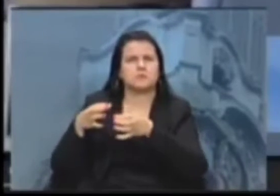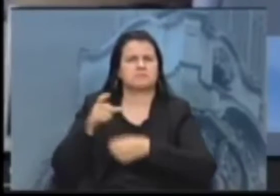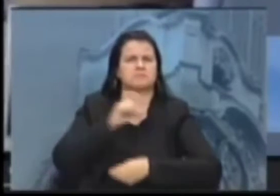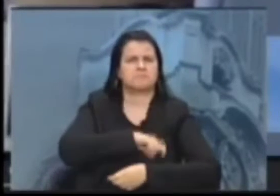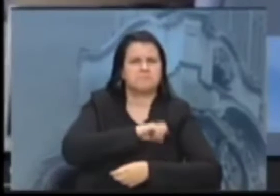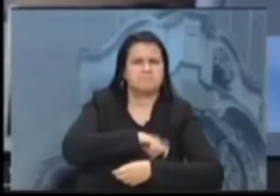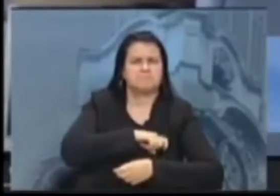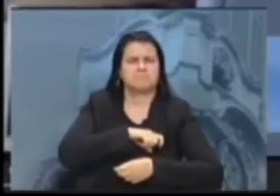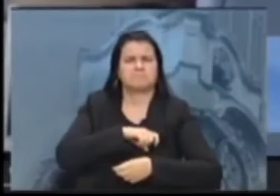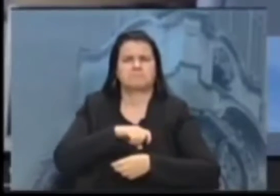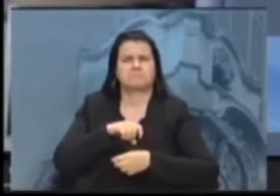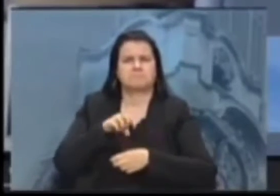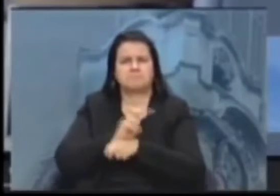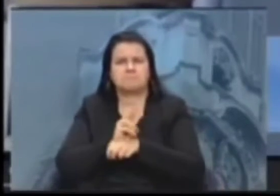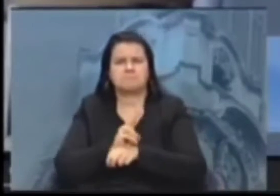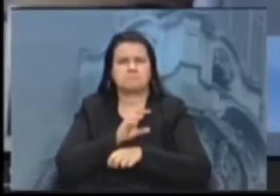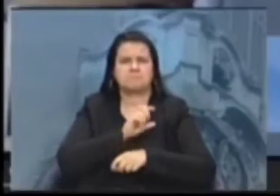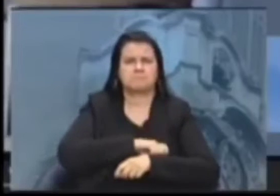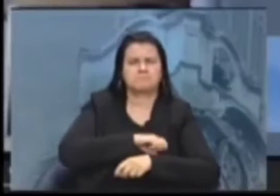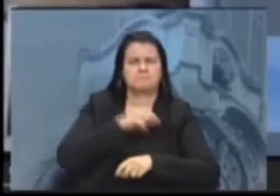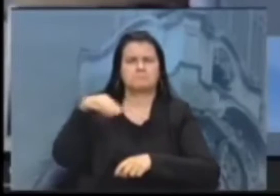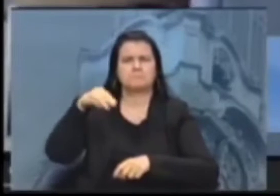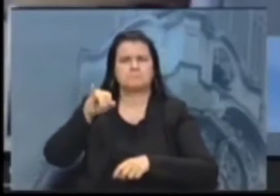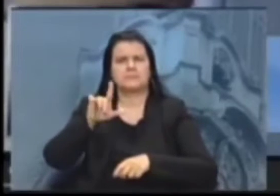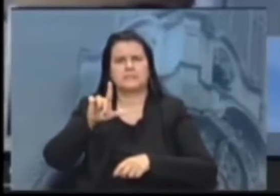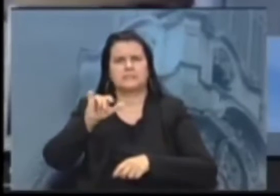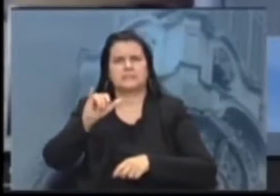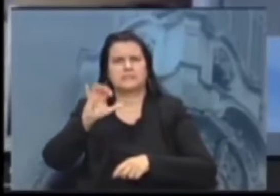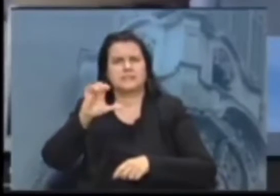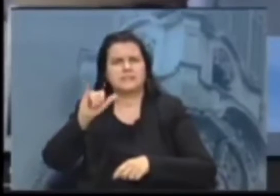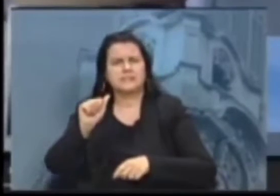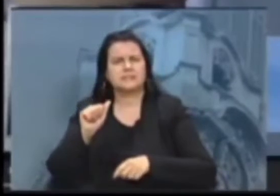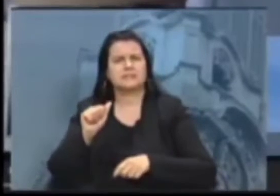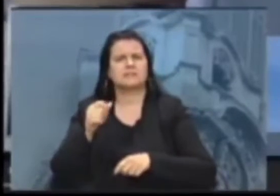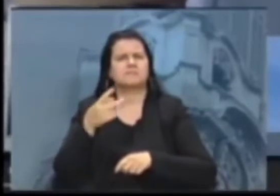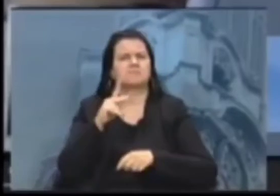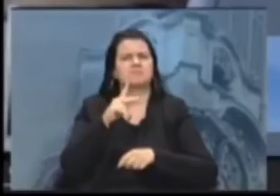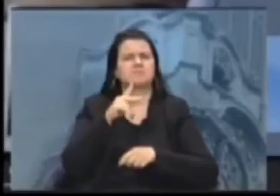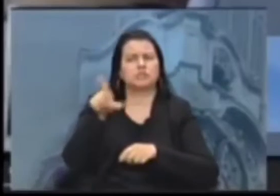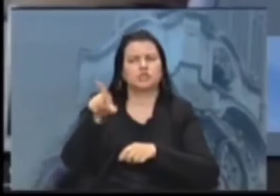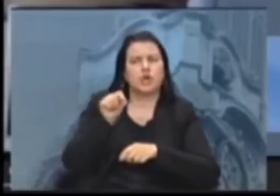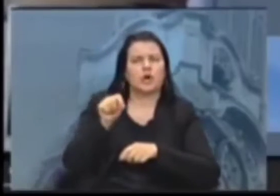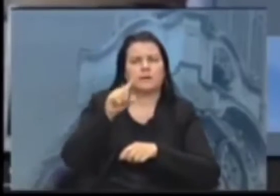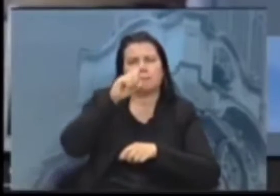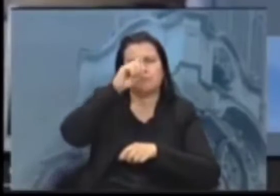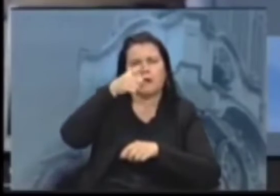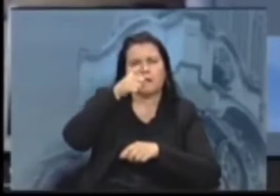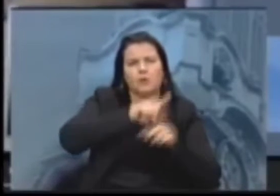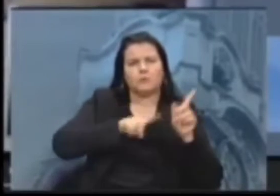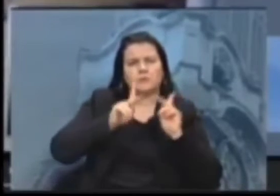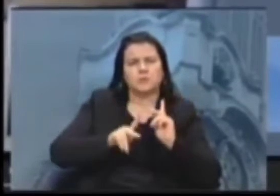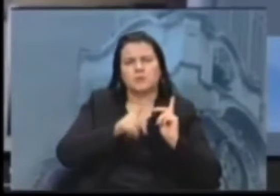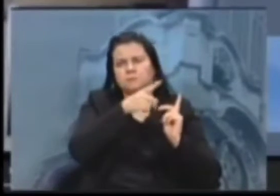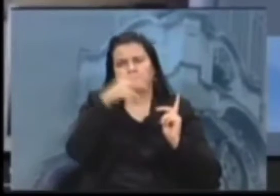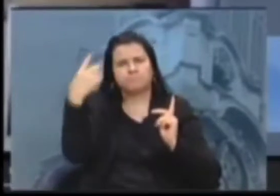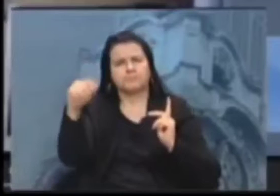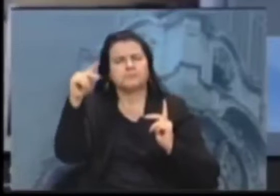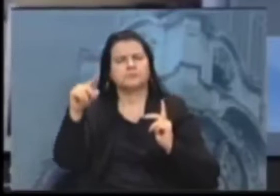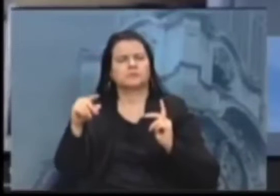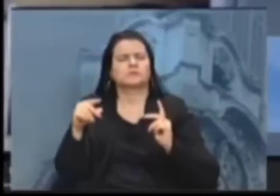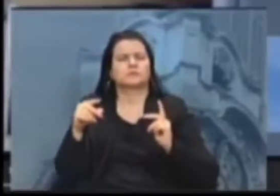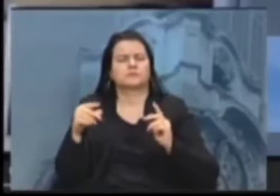indicou para que pessoas agredissem agentes da segurança pública, e isso